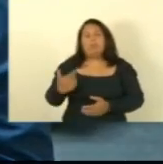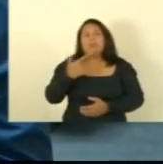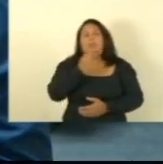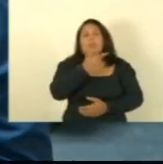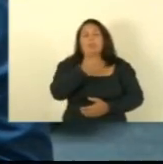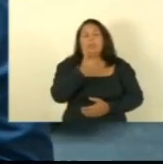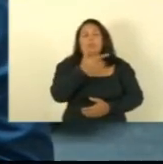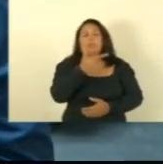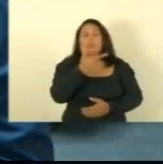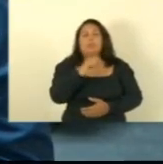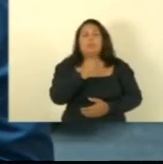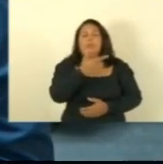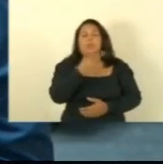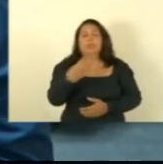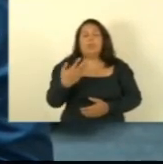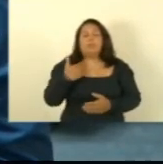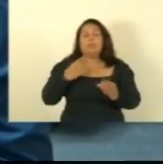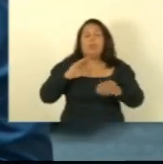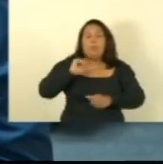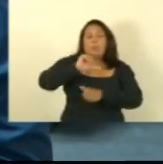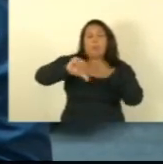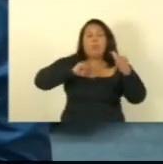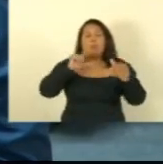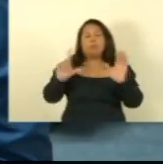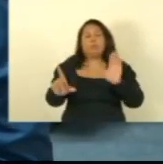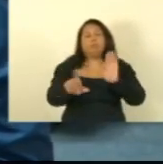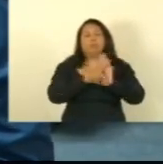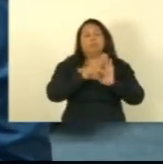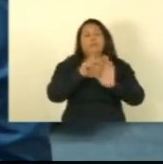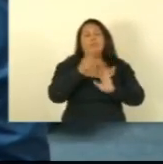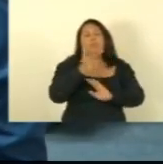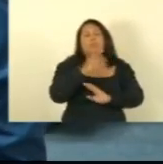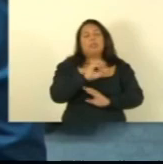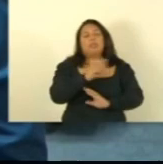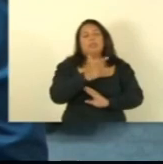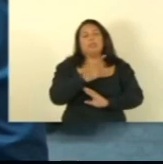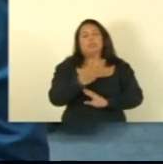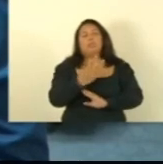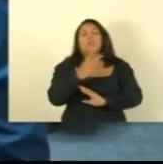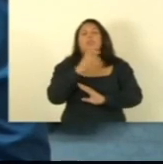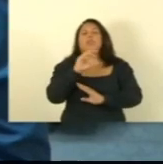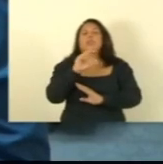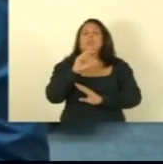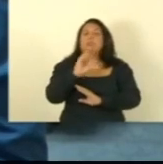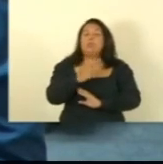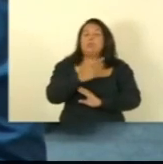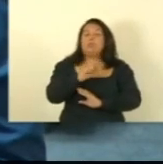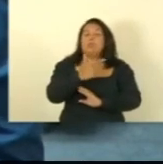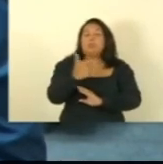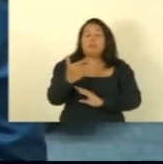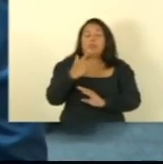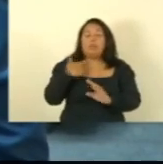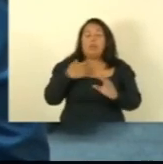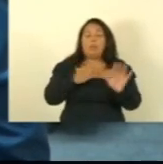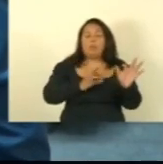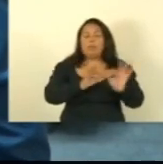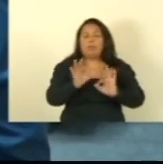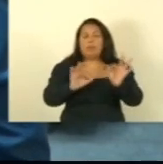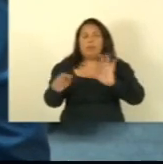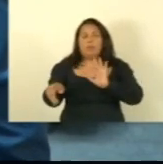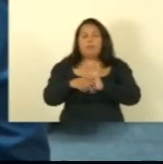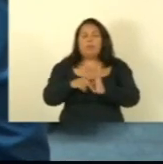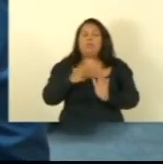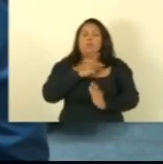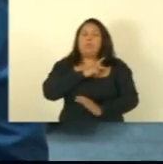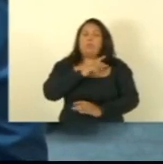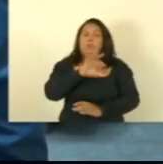71/2023, que altera a lei complementar 332, de 20 de outubro de 2005, institui o programa de incentivo à atuação policial por meio de bônus